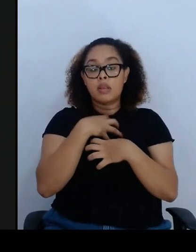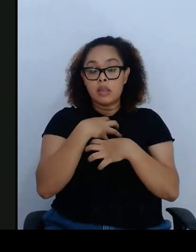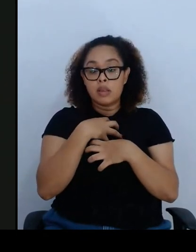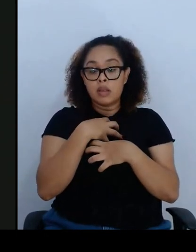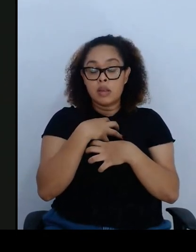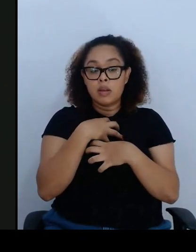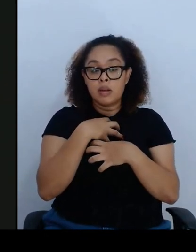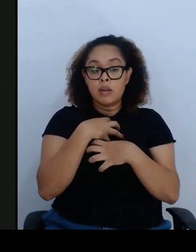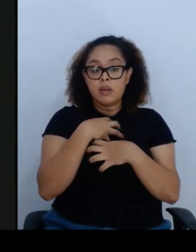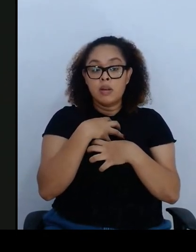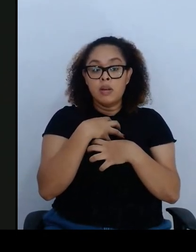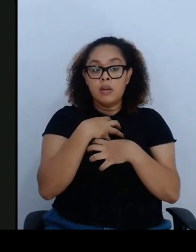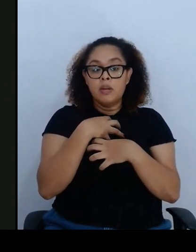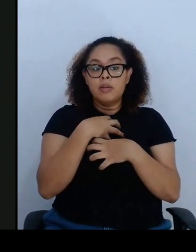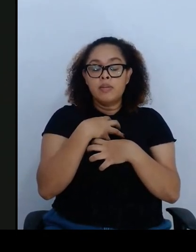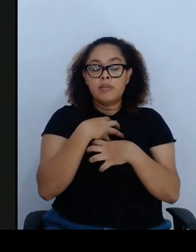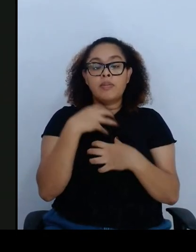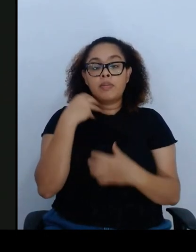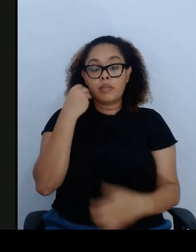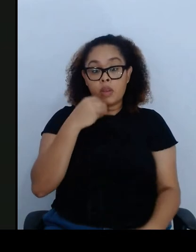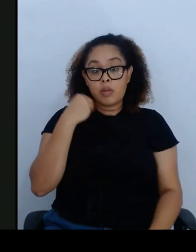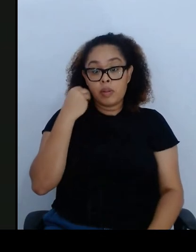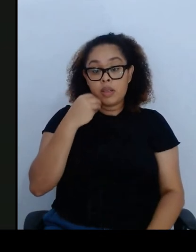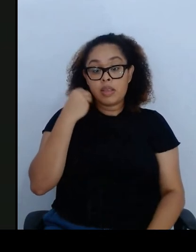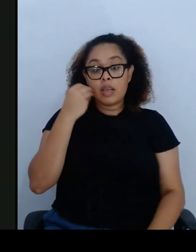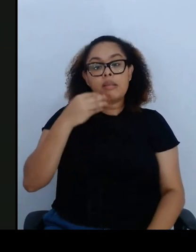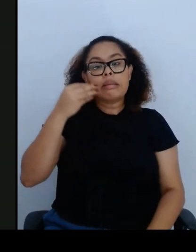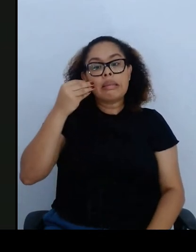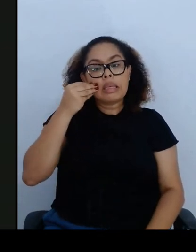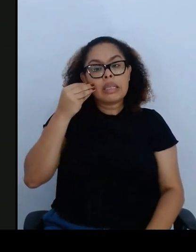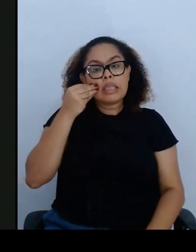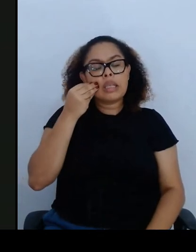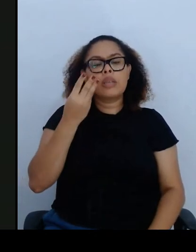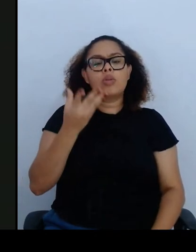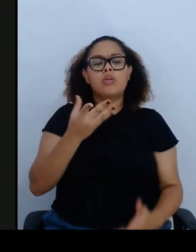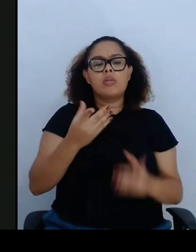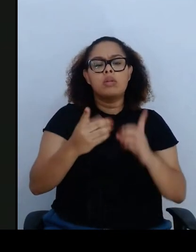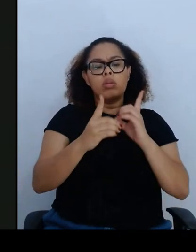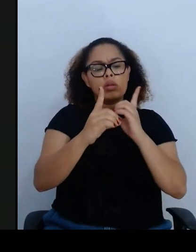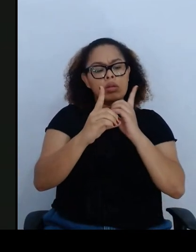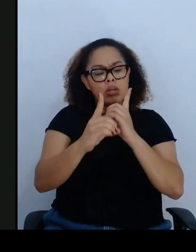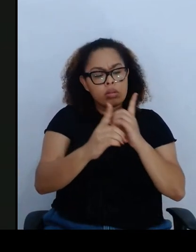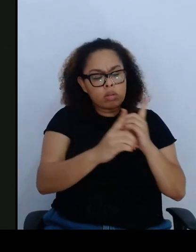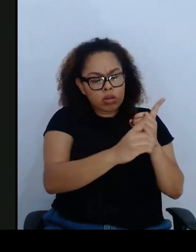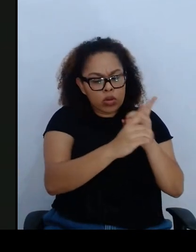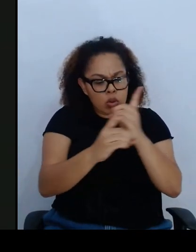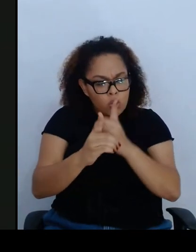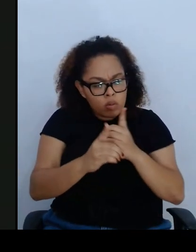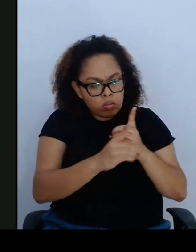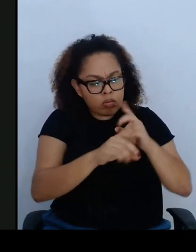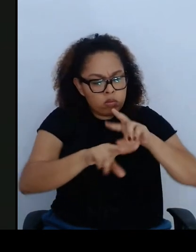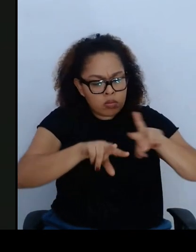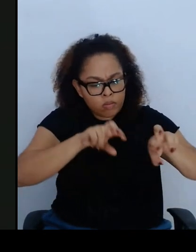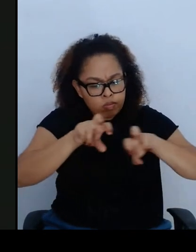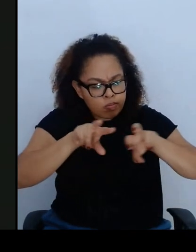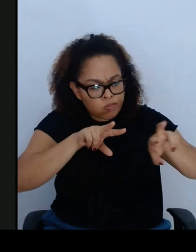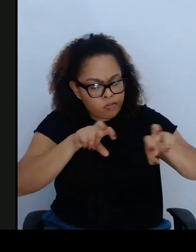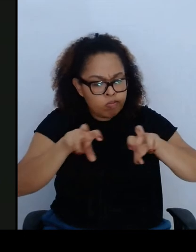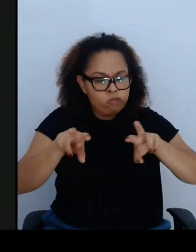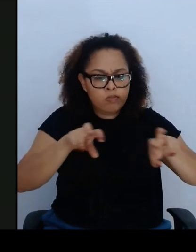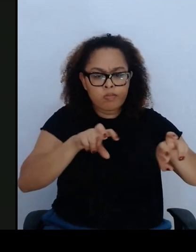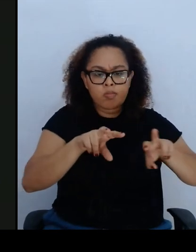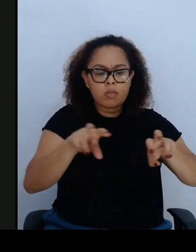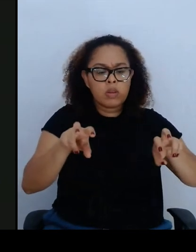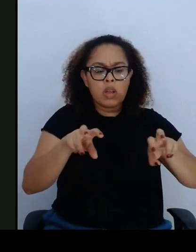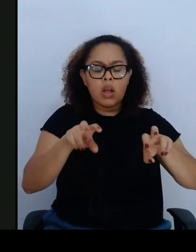mergulhado nessa experiência tentando encontrar um sentido nessas coisas e às vezes encontravam o sentido